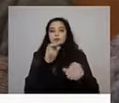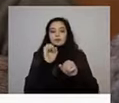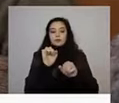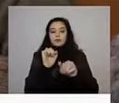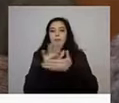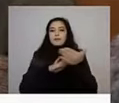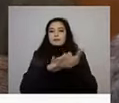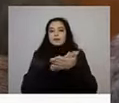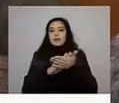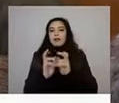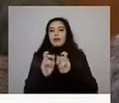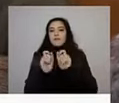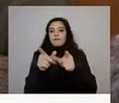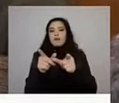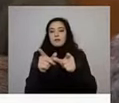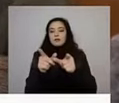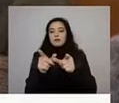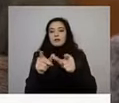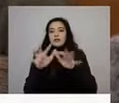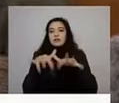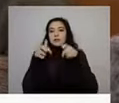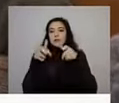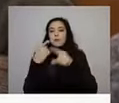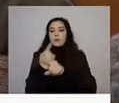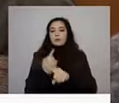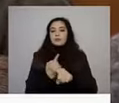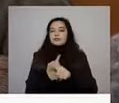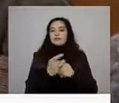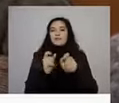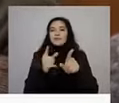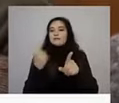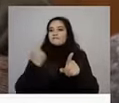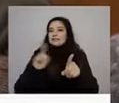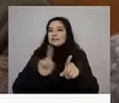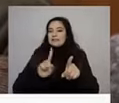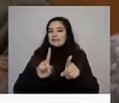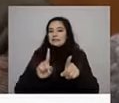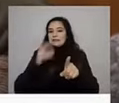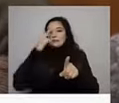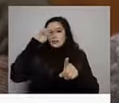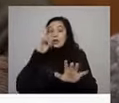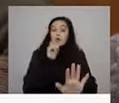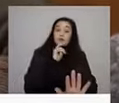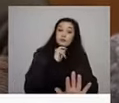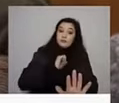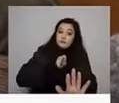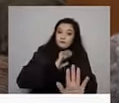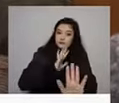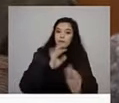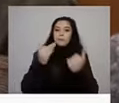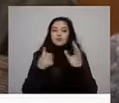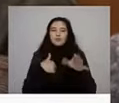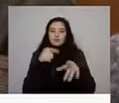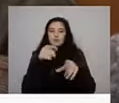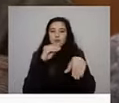enviado à Assembleia uma versão que não era suposto ter sido enviada. Não, se calhar foi de mim, mas parece-me que não comentou